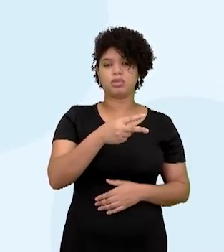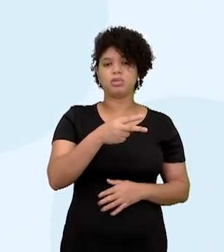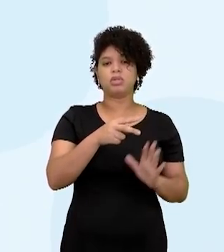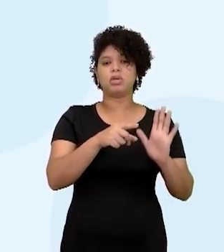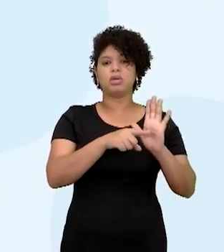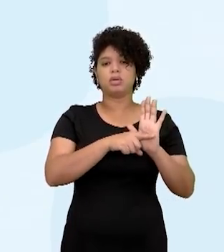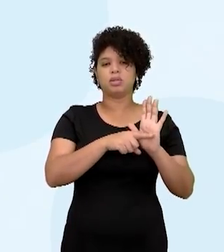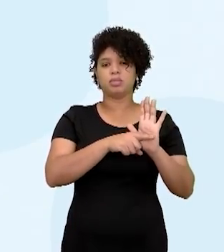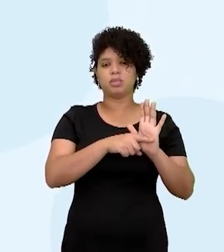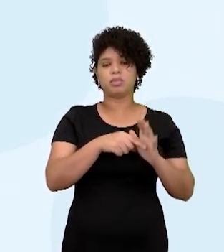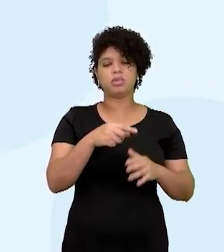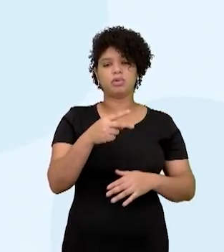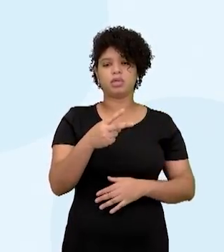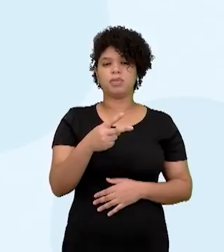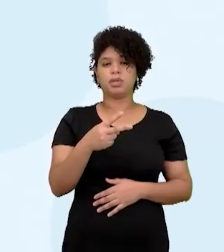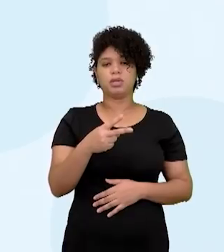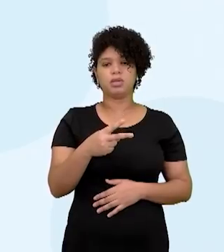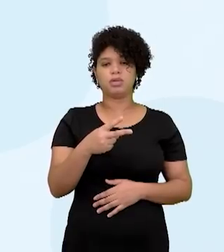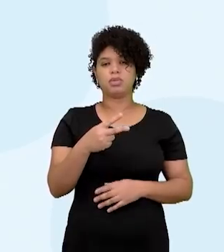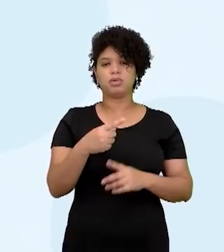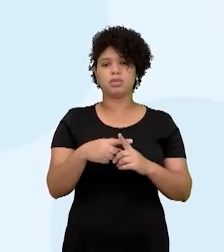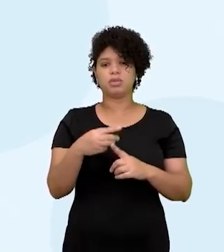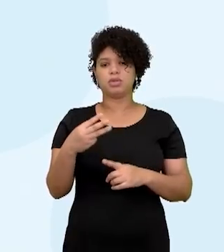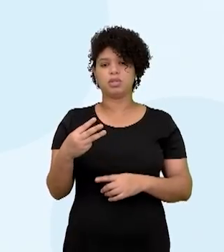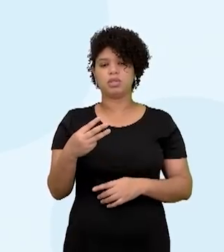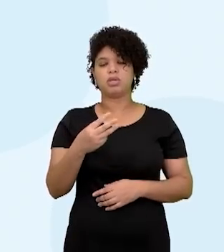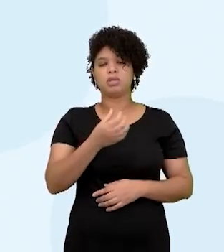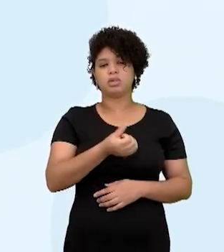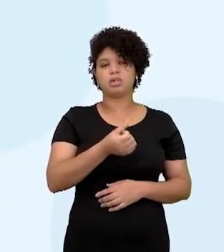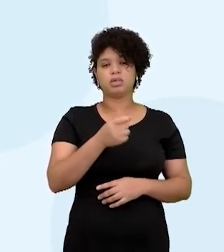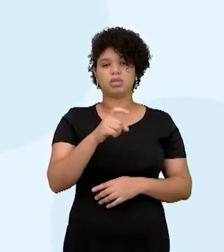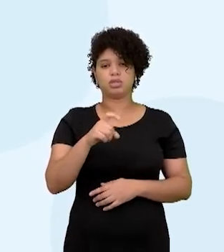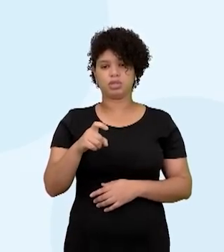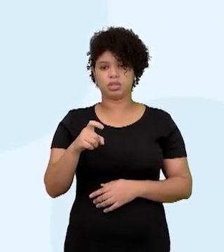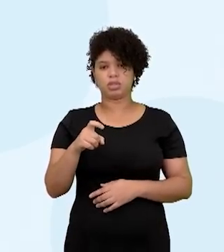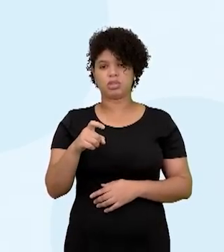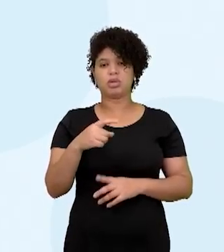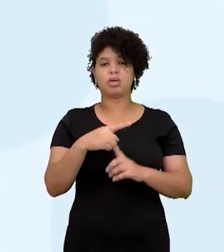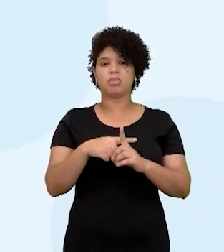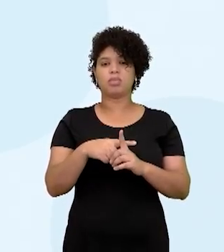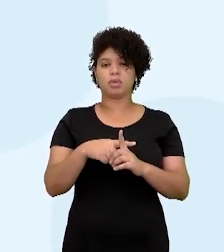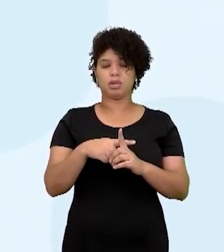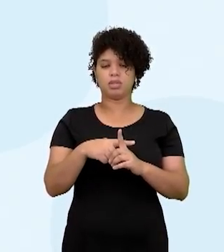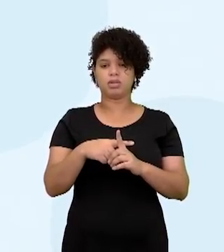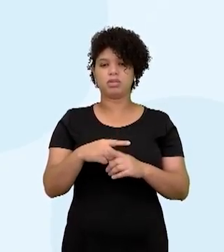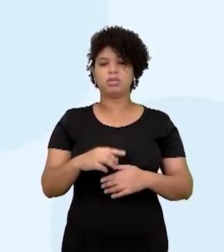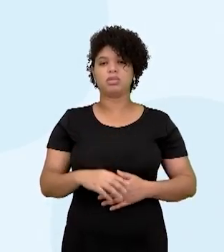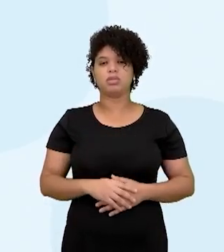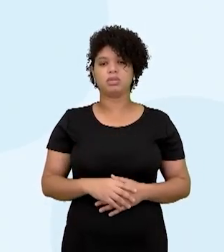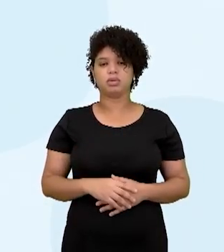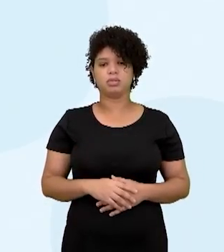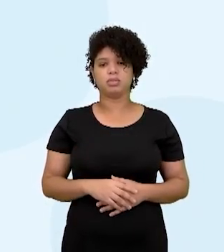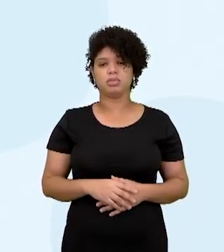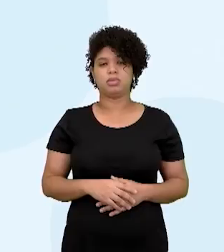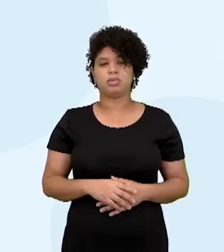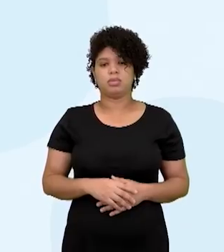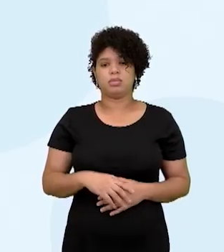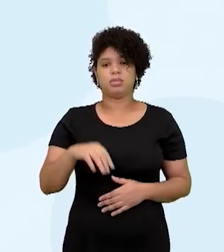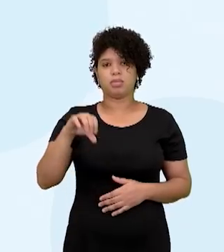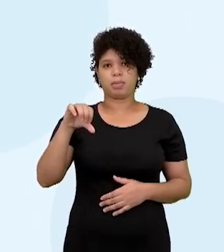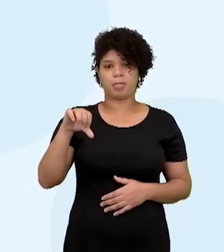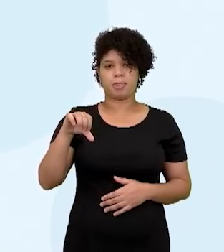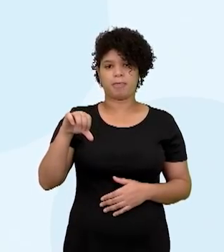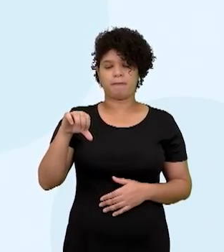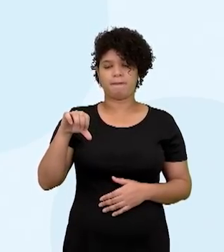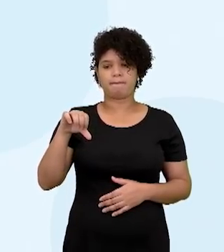menos, 2 vezes 3, 6 vezes x, 6x, mais 3 elevado ao quadrado, 3 vezes 3, 9.